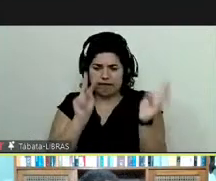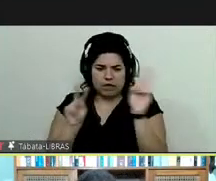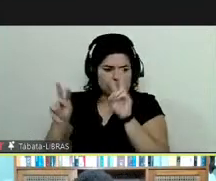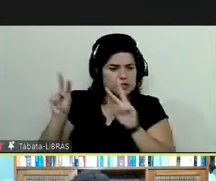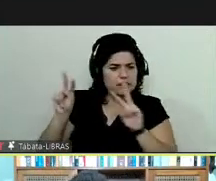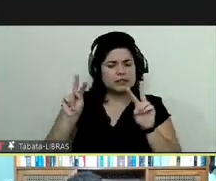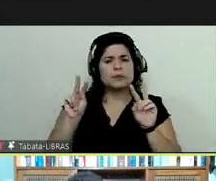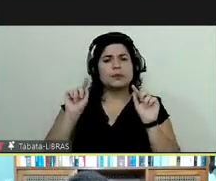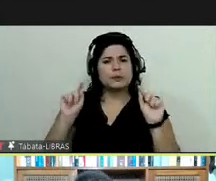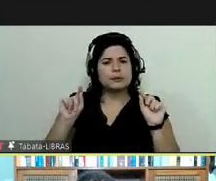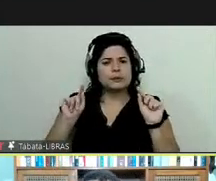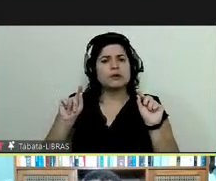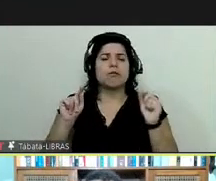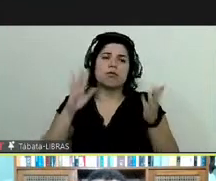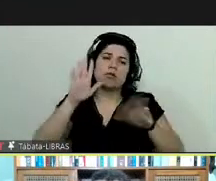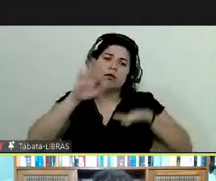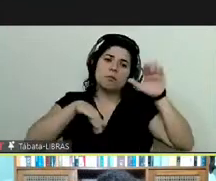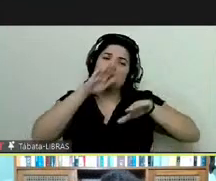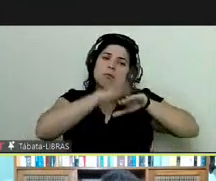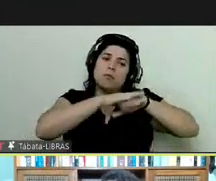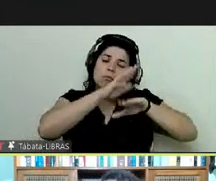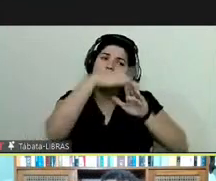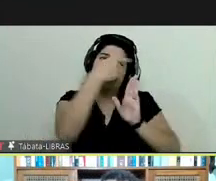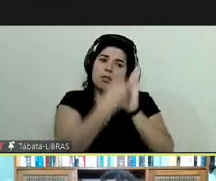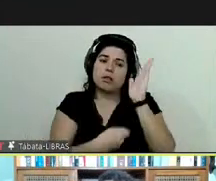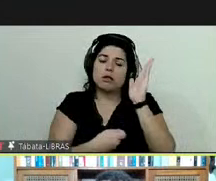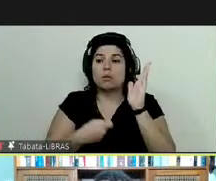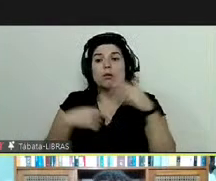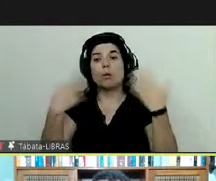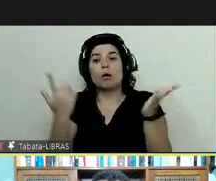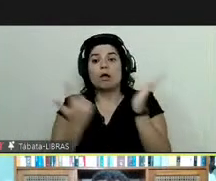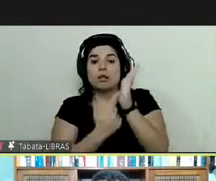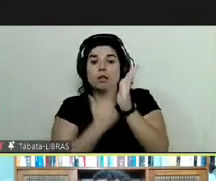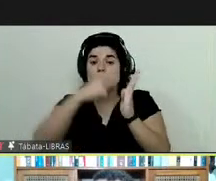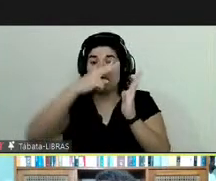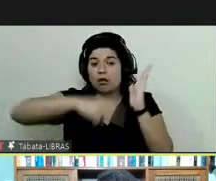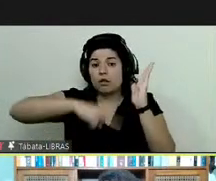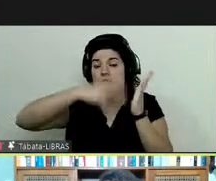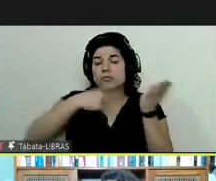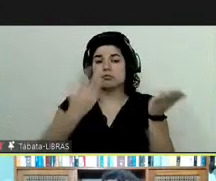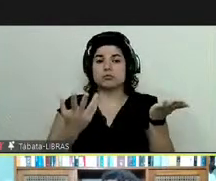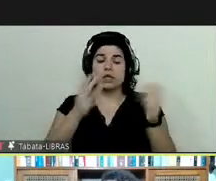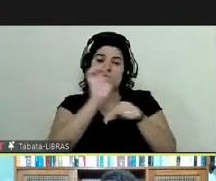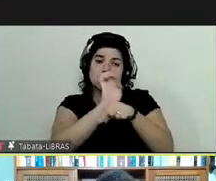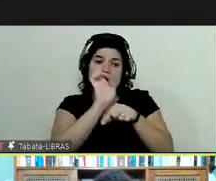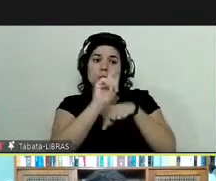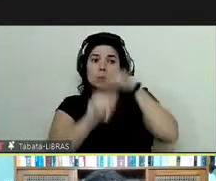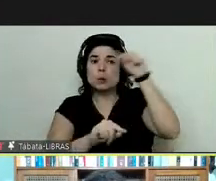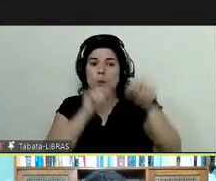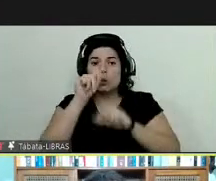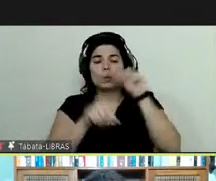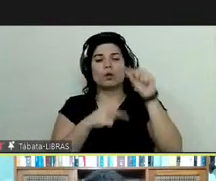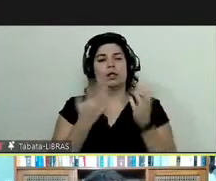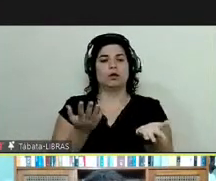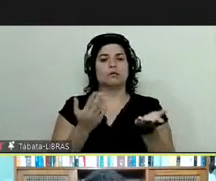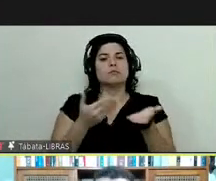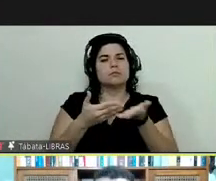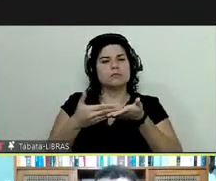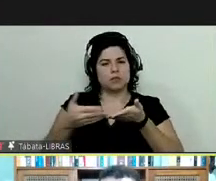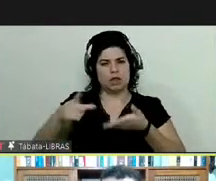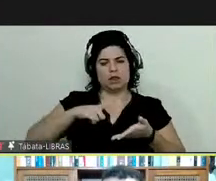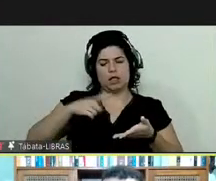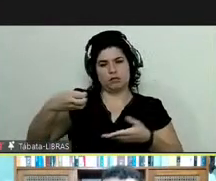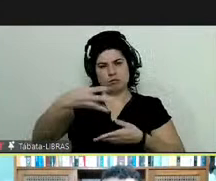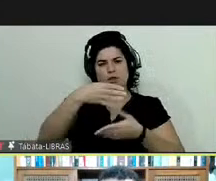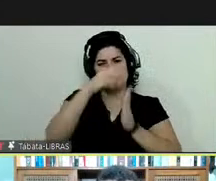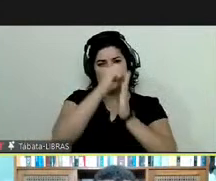corrente a depender dos autores a depender da Leitura XXI tendo esse estado e mesmo depois ao no período mais